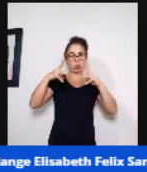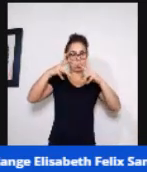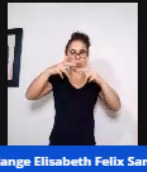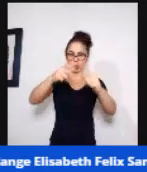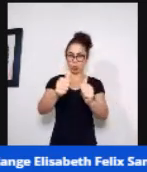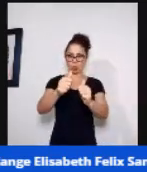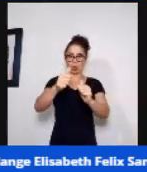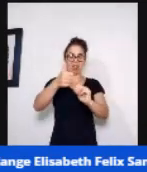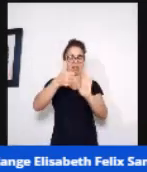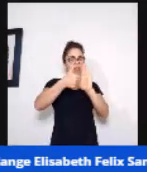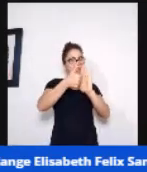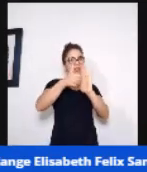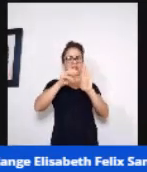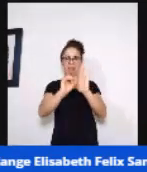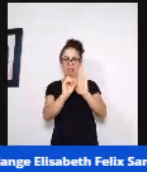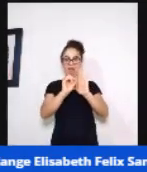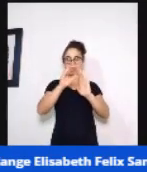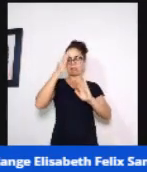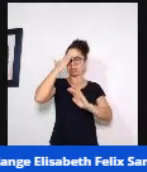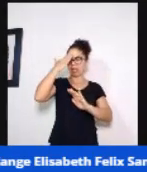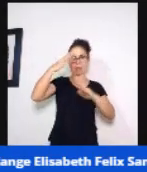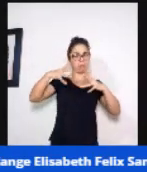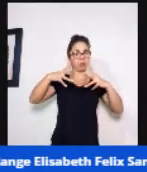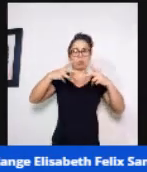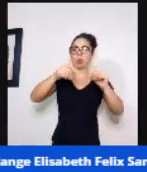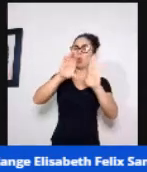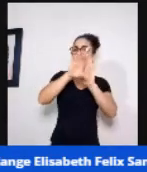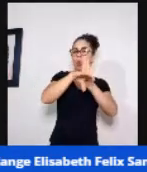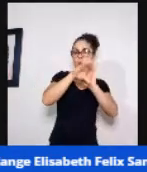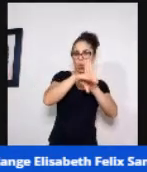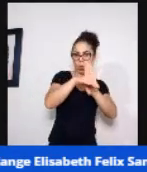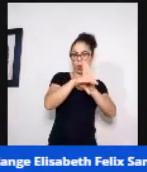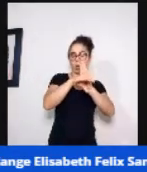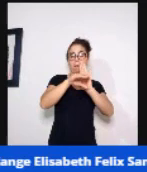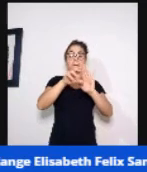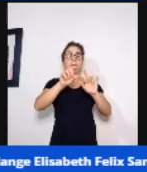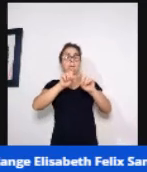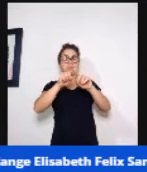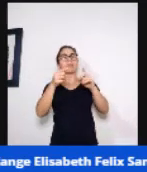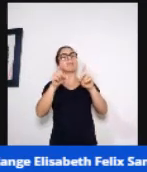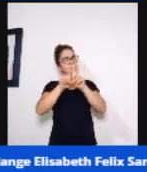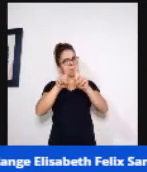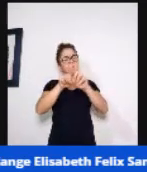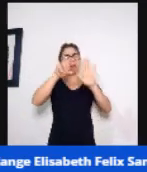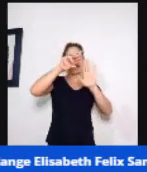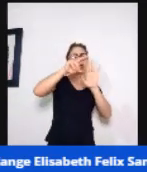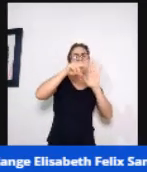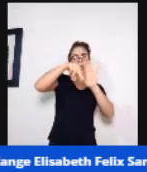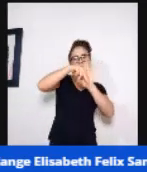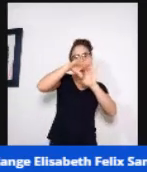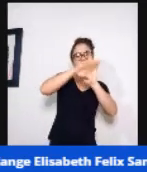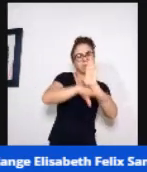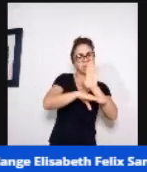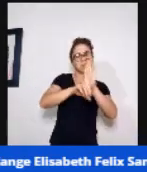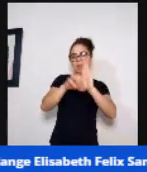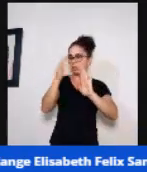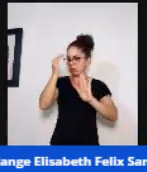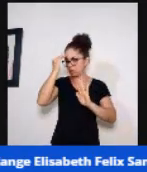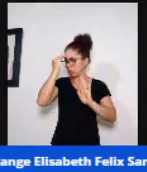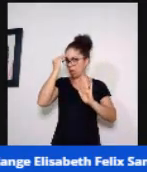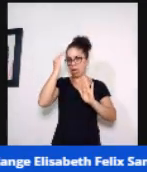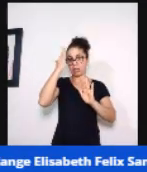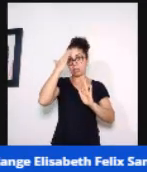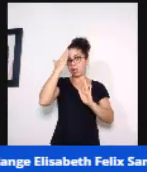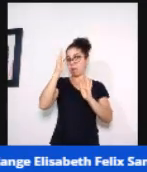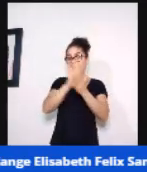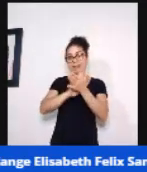conceito. Não quer dizer que o meu aluno que tirou nota abaixo de uma média, ele não sabe de nada. Não, pelo contrário, muitas vezes o